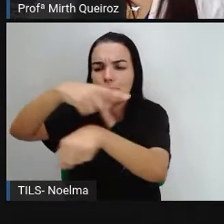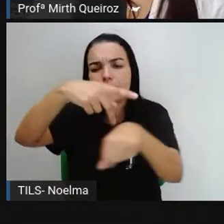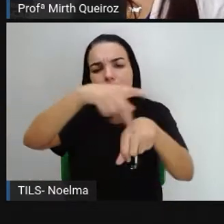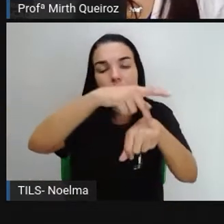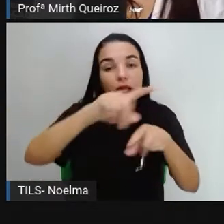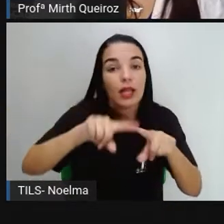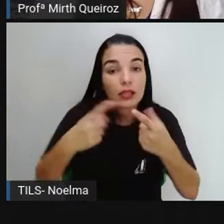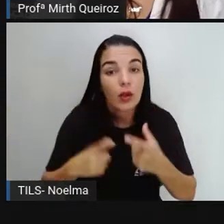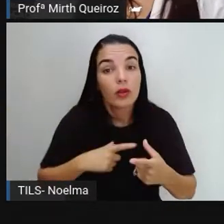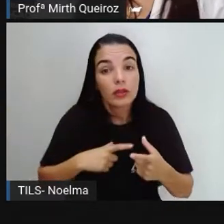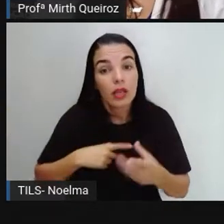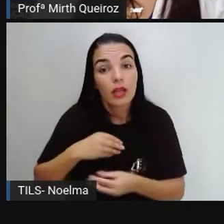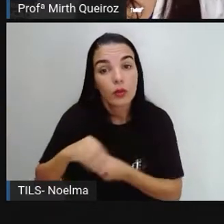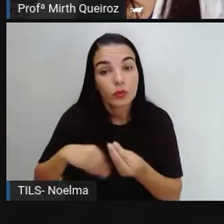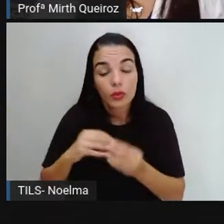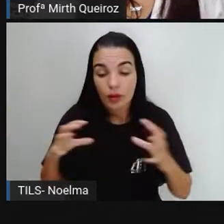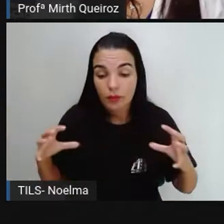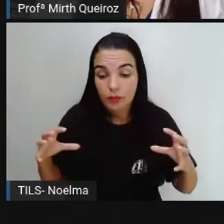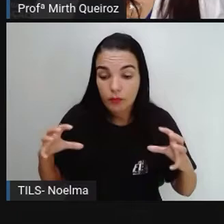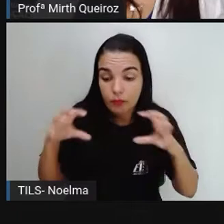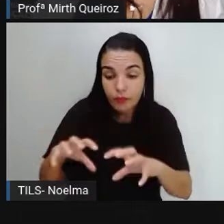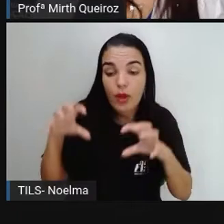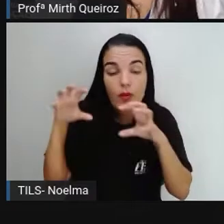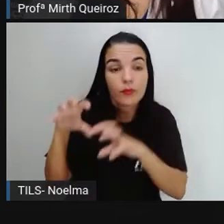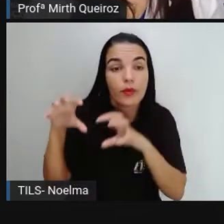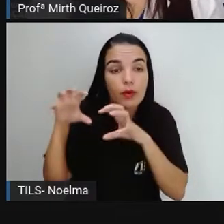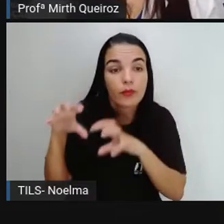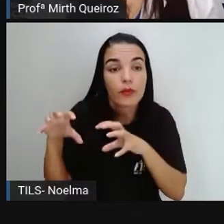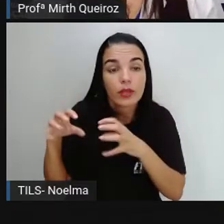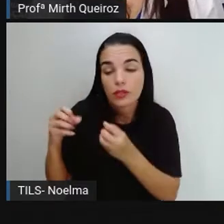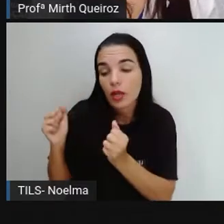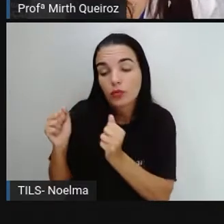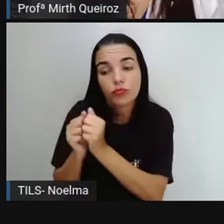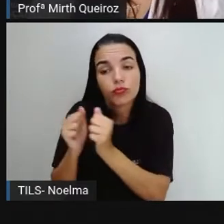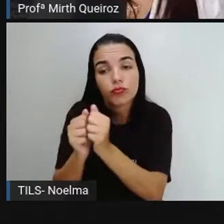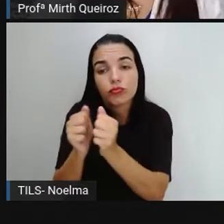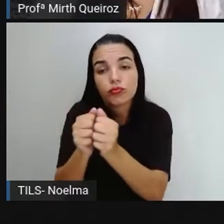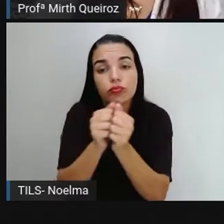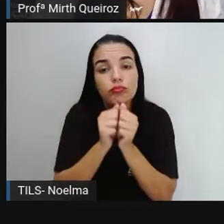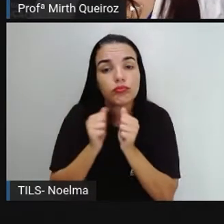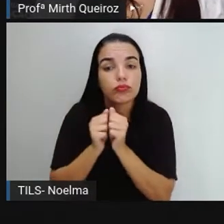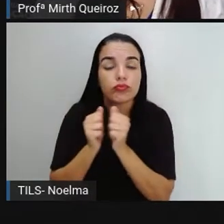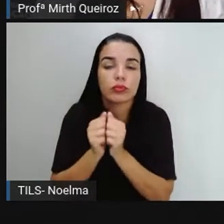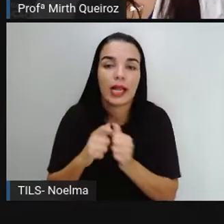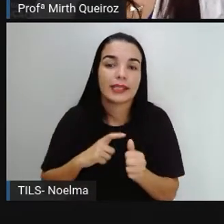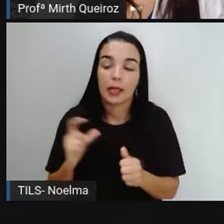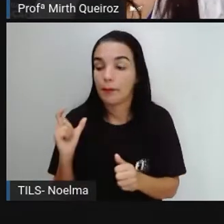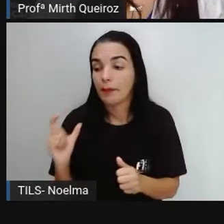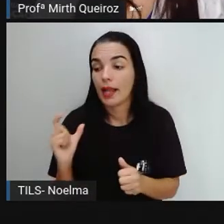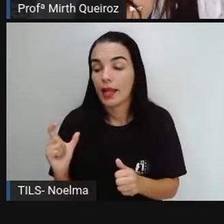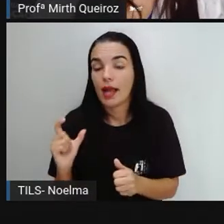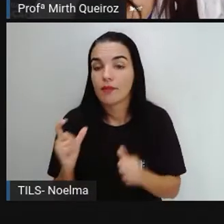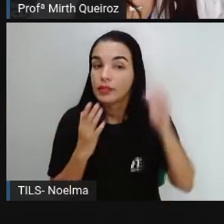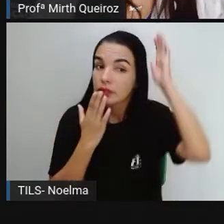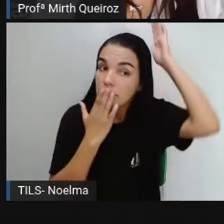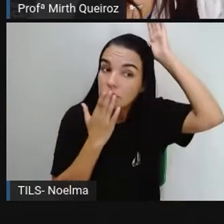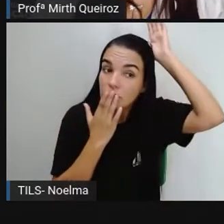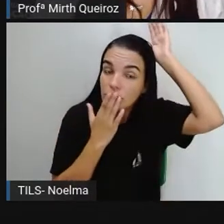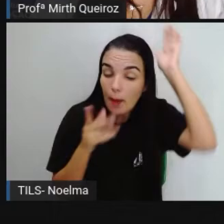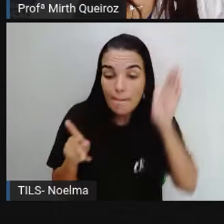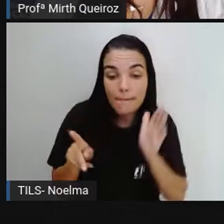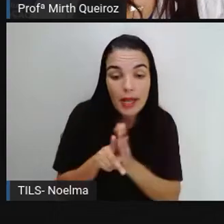se influenciando mutuamente, né? Nós temos palavras indígenas que faz parte aí do nosso vocabulário,